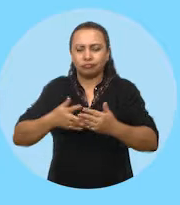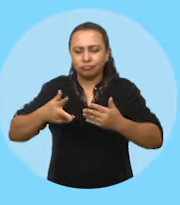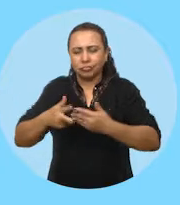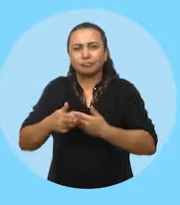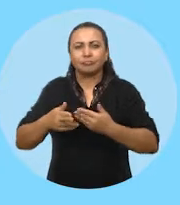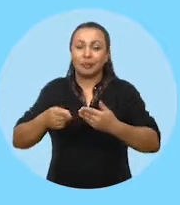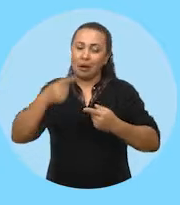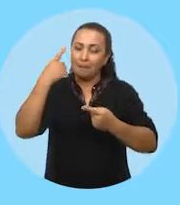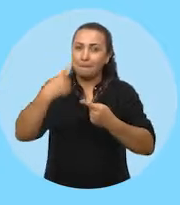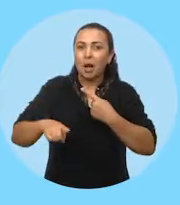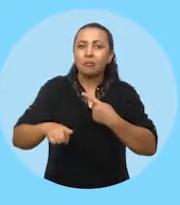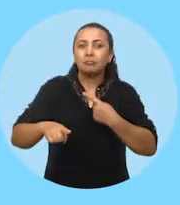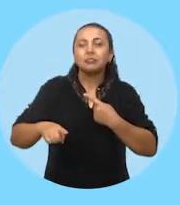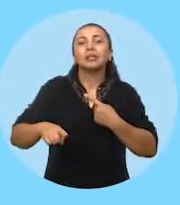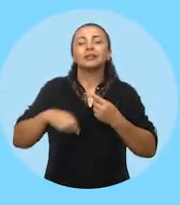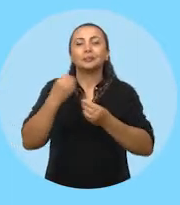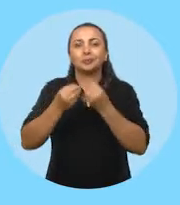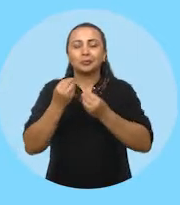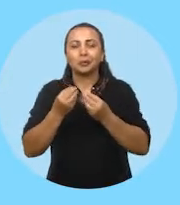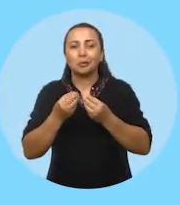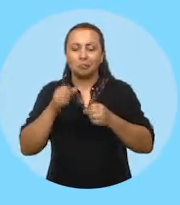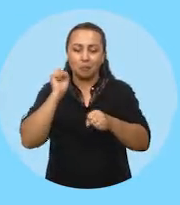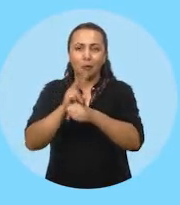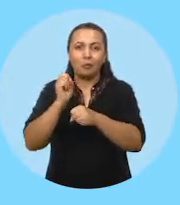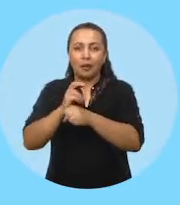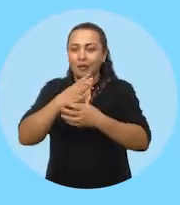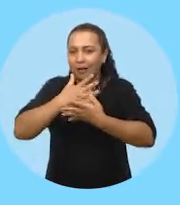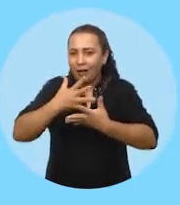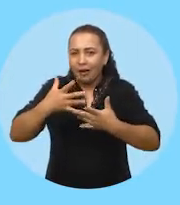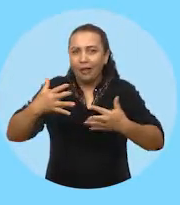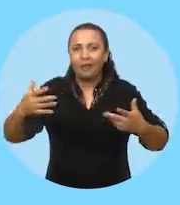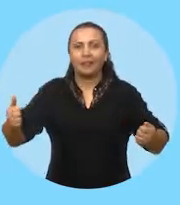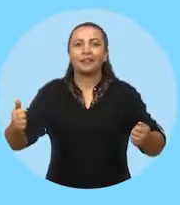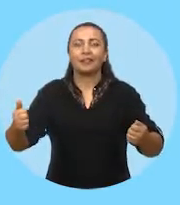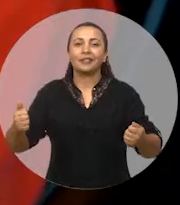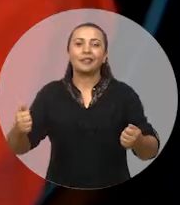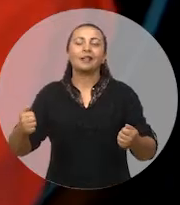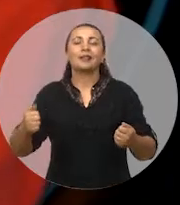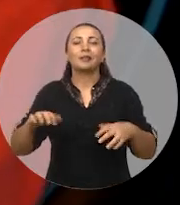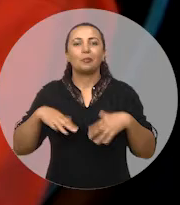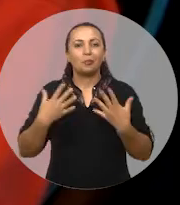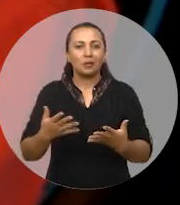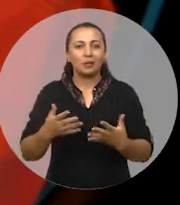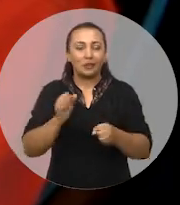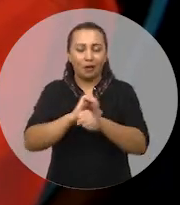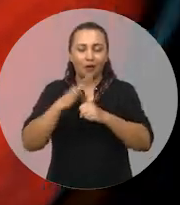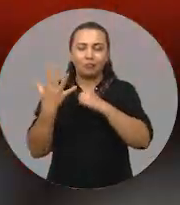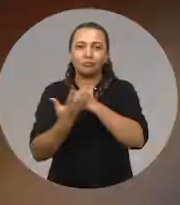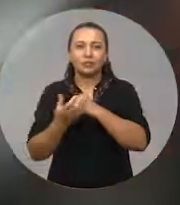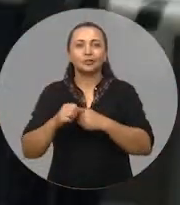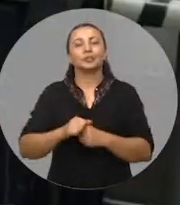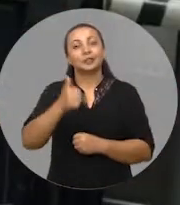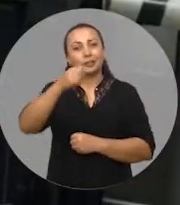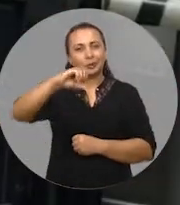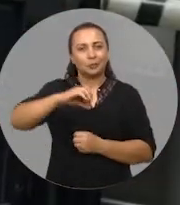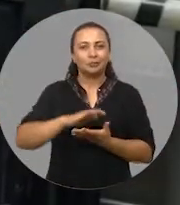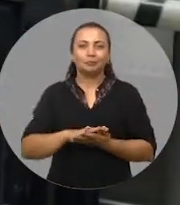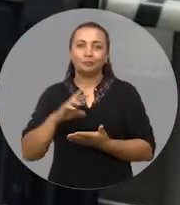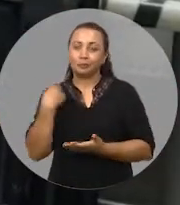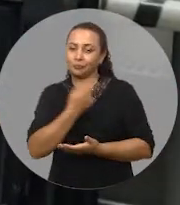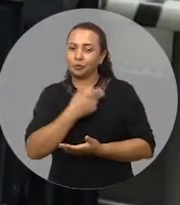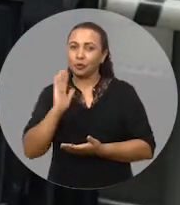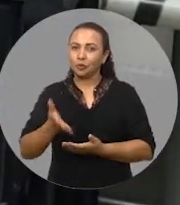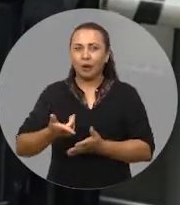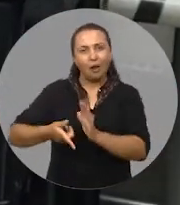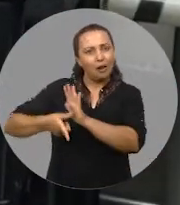tesouras do vírus, para inibir a protease do vírus, para funcionar como fármaco contra a Covid-19. Nós já